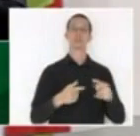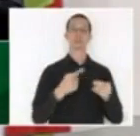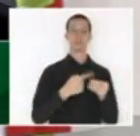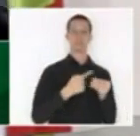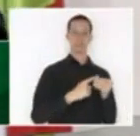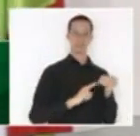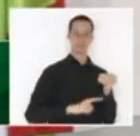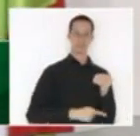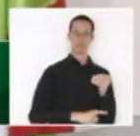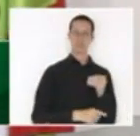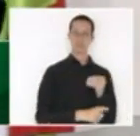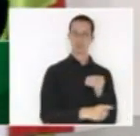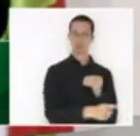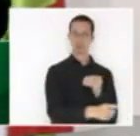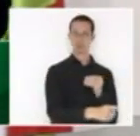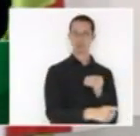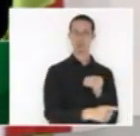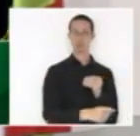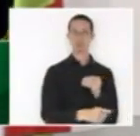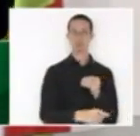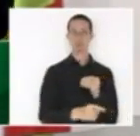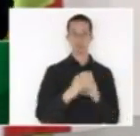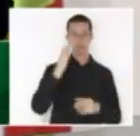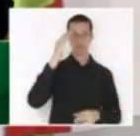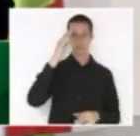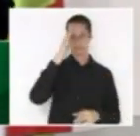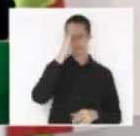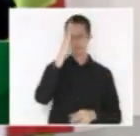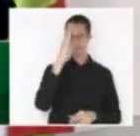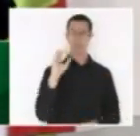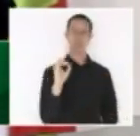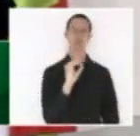principalmente, estão situados no Grande Oeste.